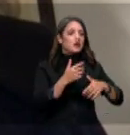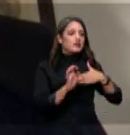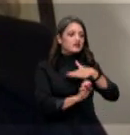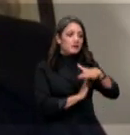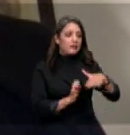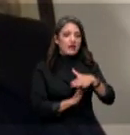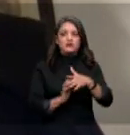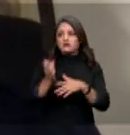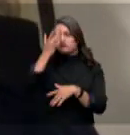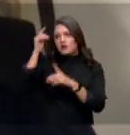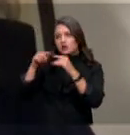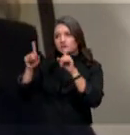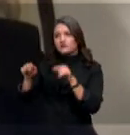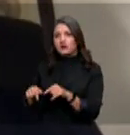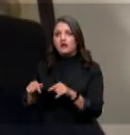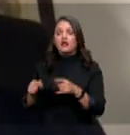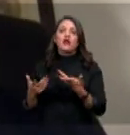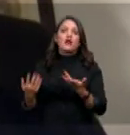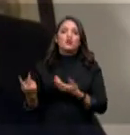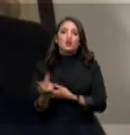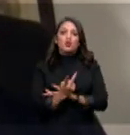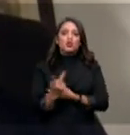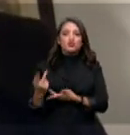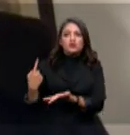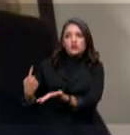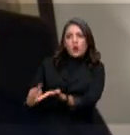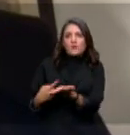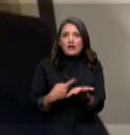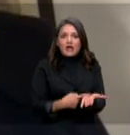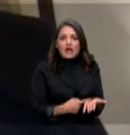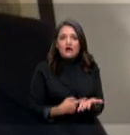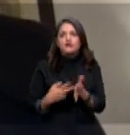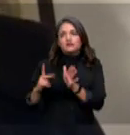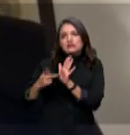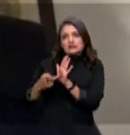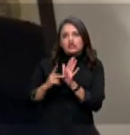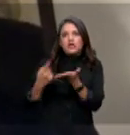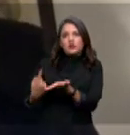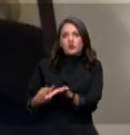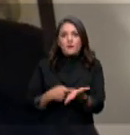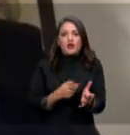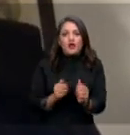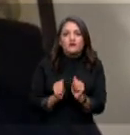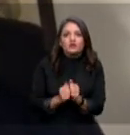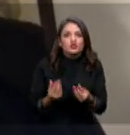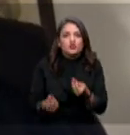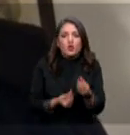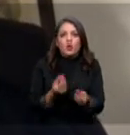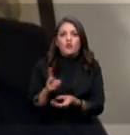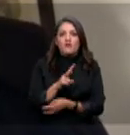a chancela de seus respectivos representantes sindicais,